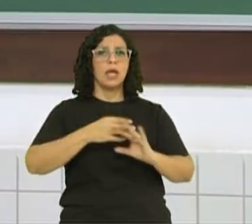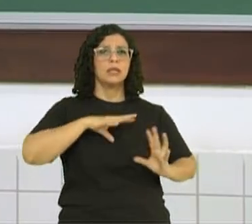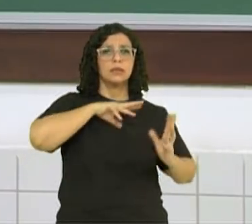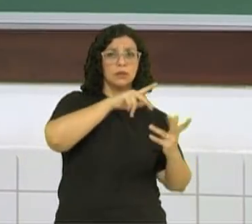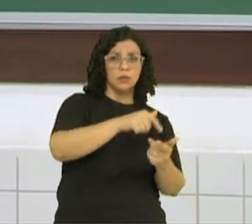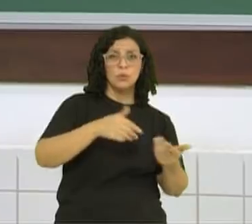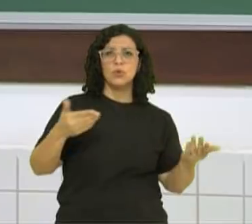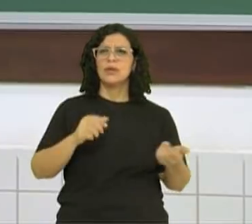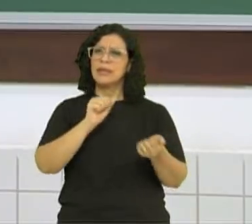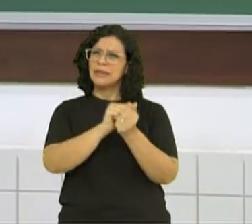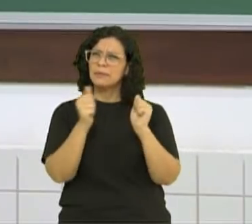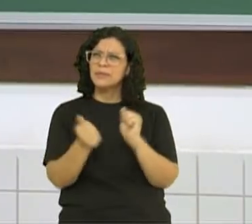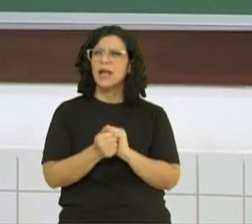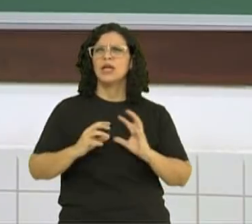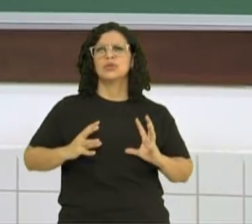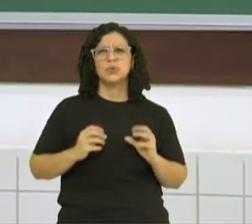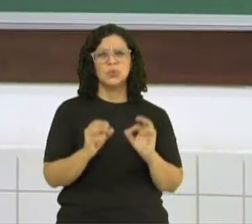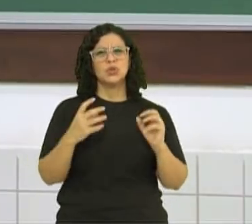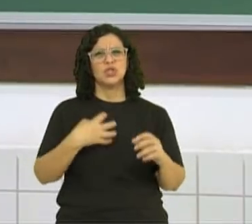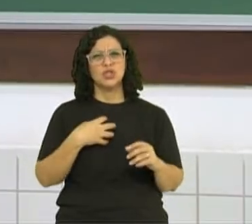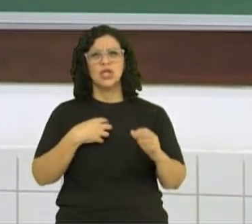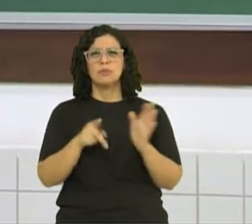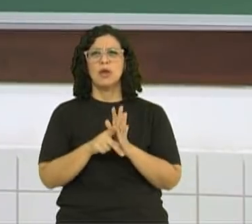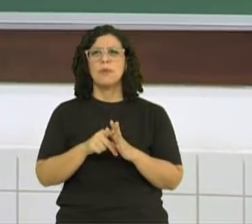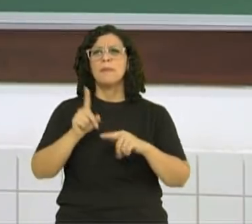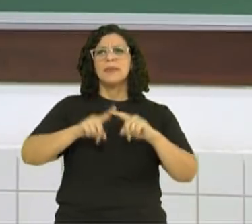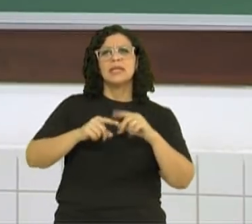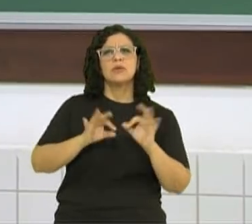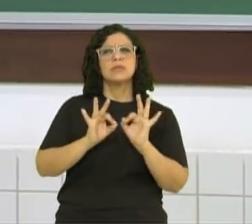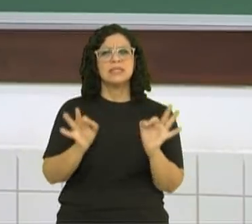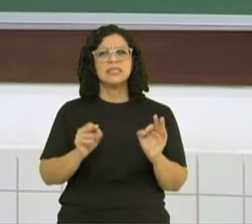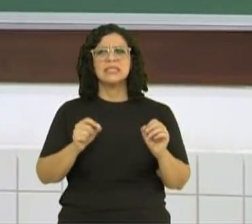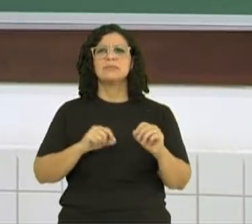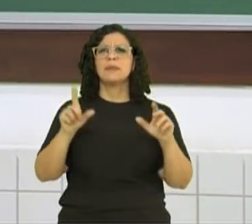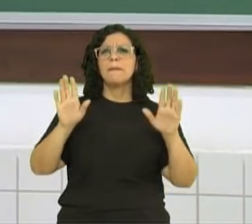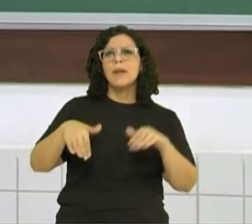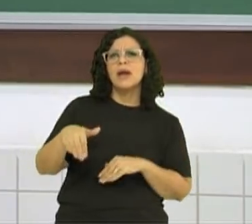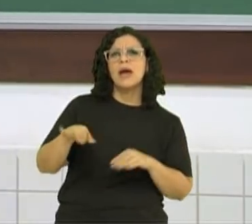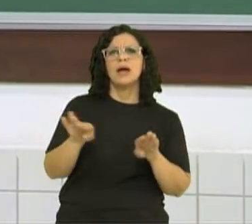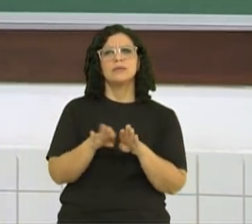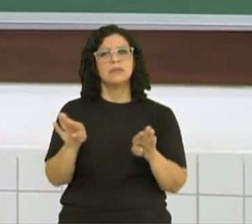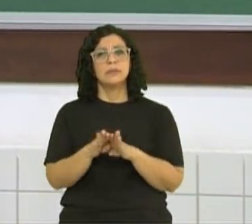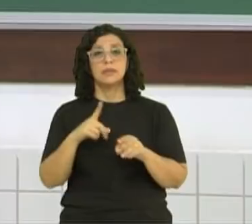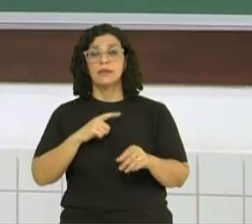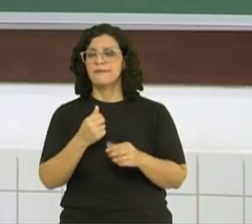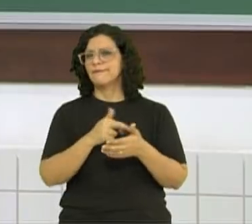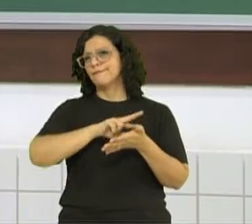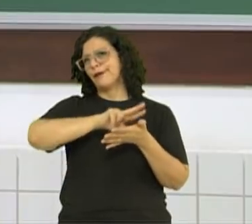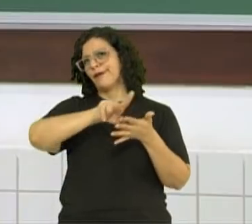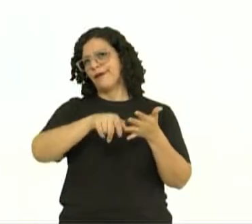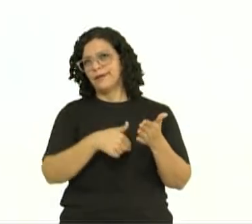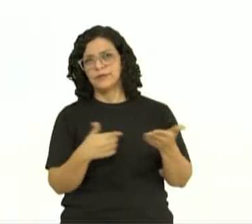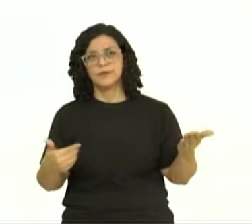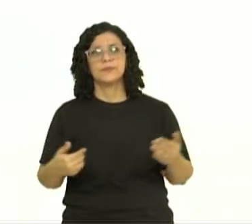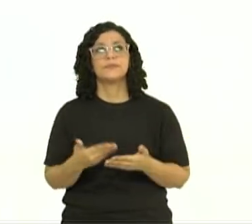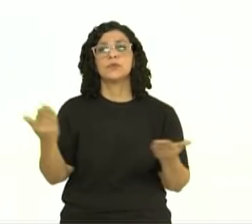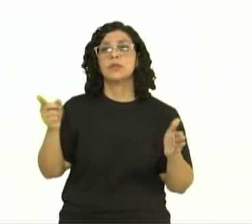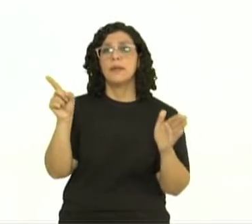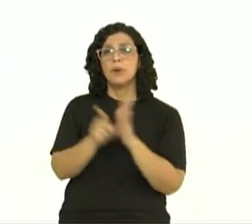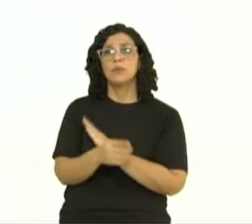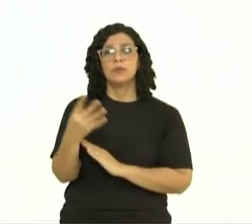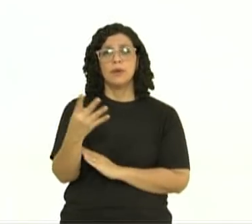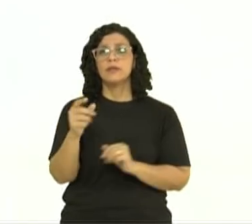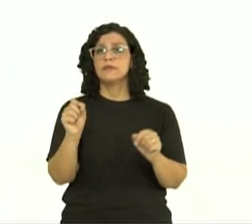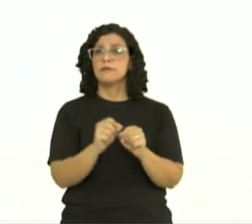tem a questão de adaptação, tem a questão de fáceis materiais, né? De baixo custo, né? Então temos mais uma atividade para a aula de hoje, que é a seguinte: o